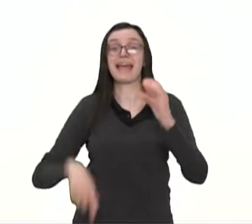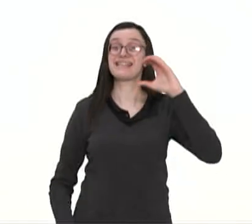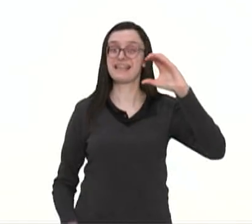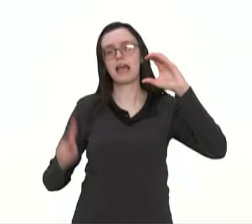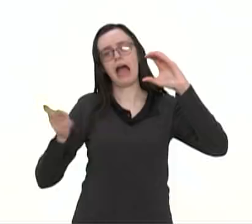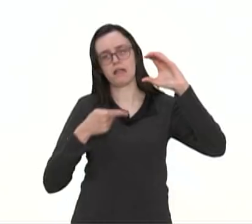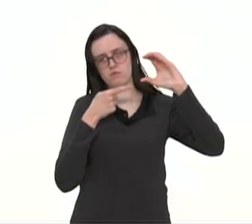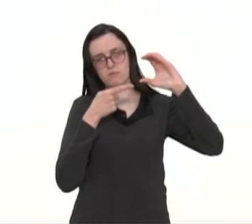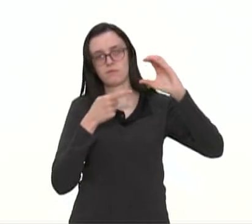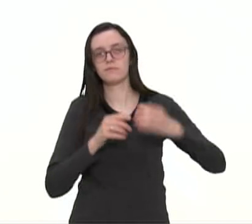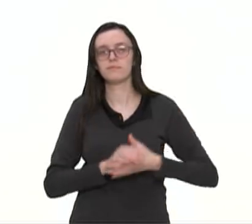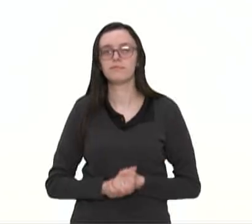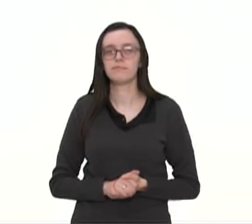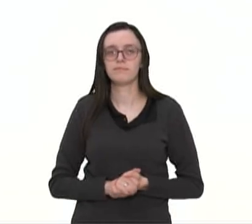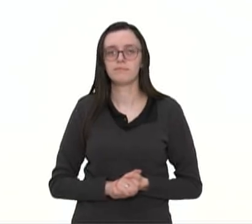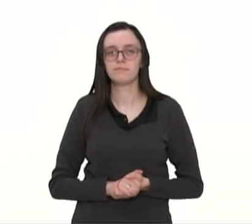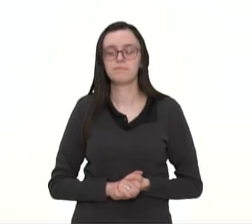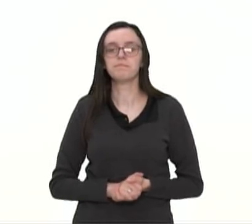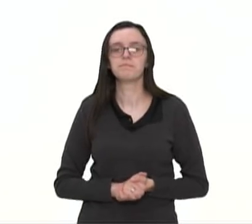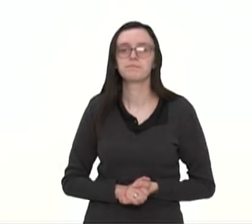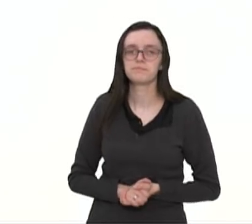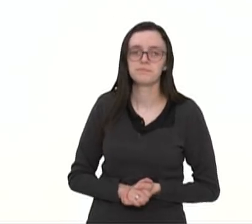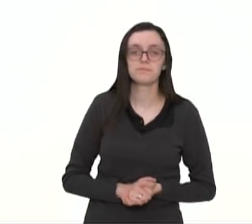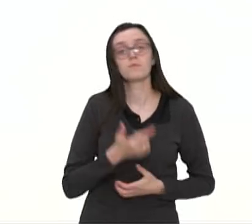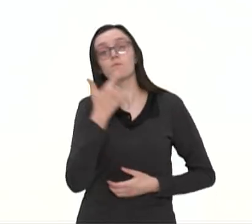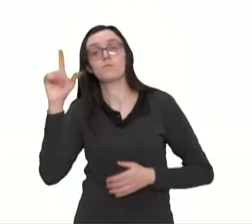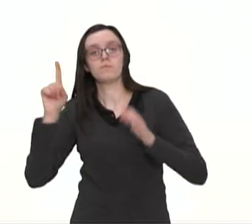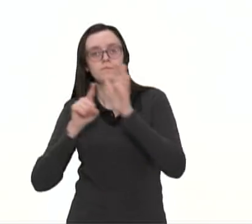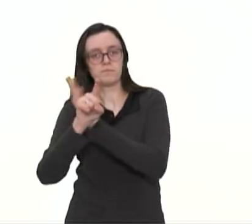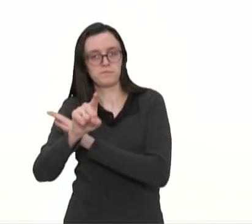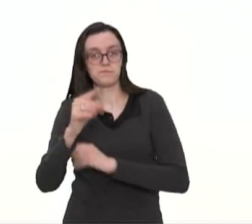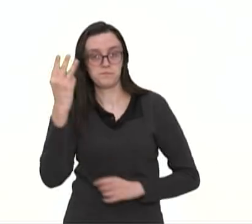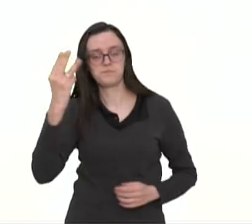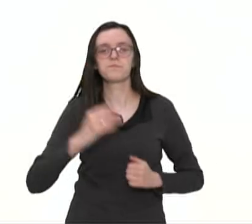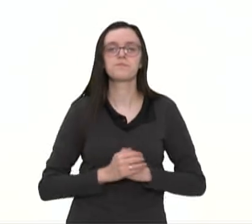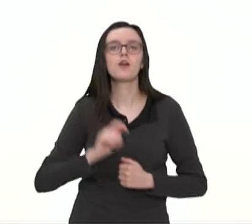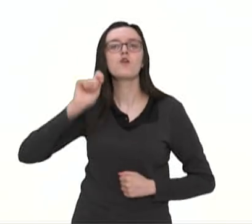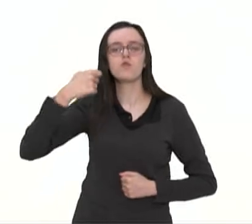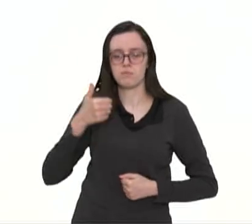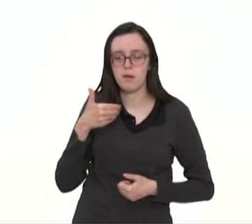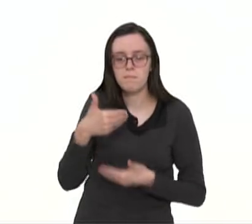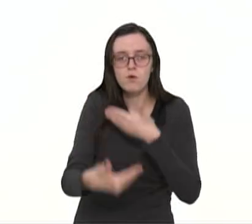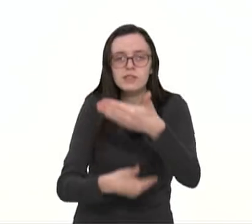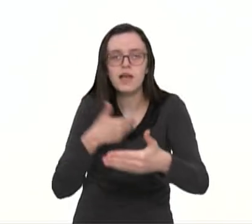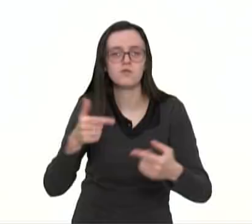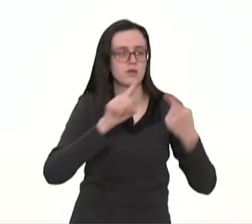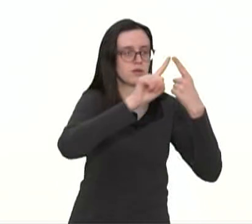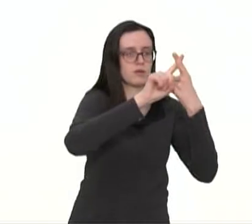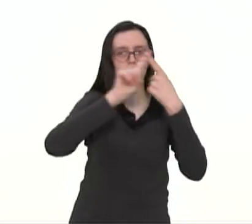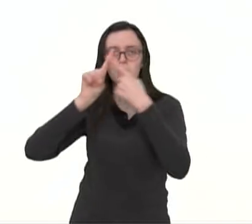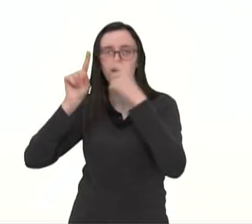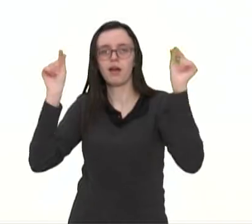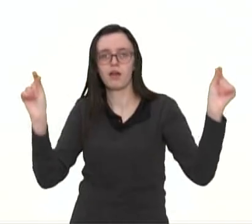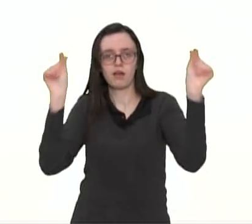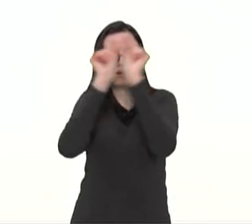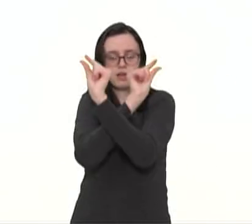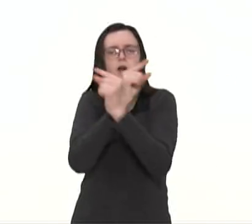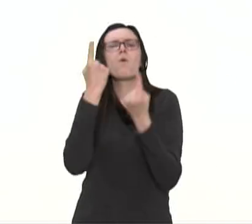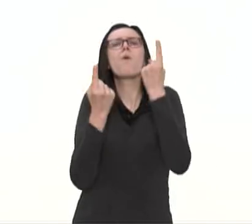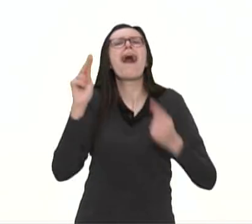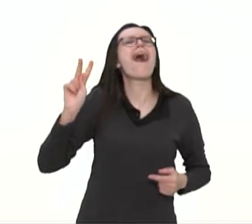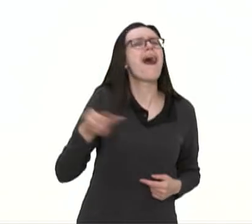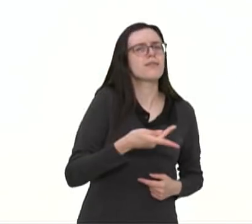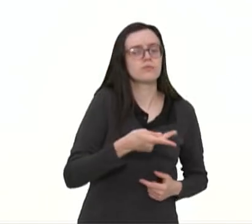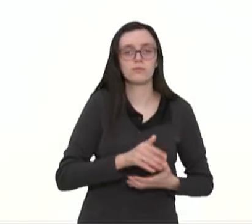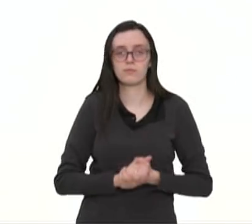a incorreta. 3. Sobre o processo de permutação, é incorreto afirmar.